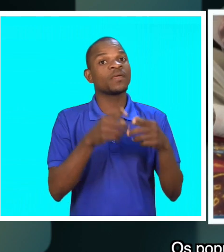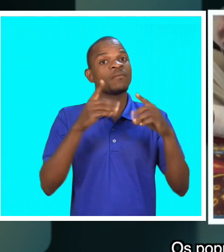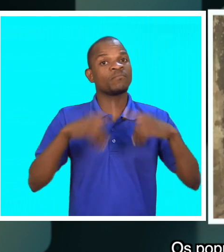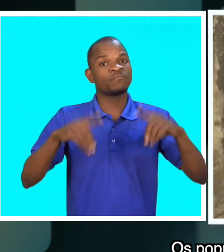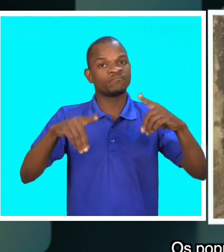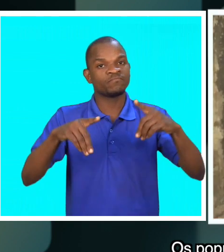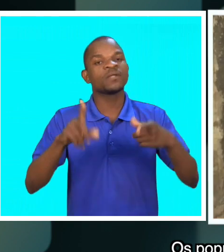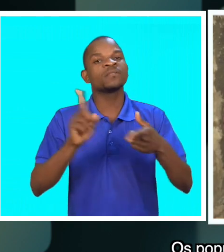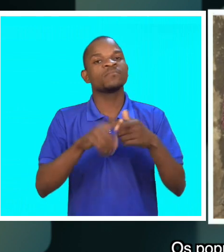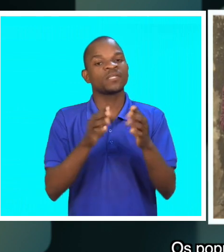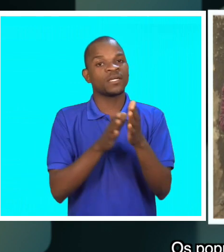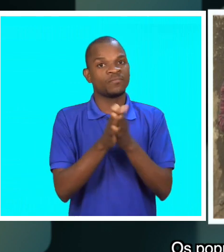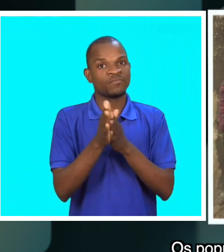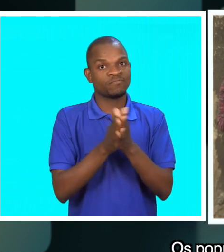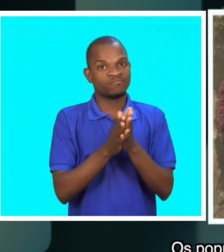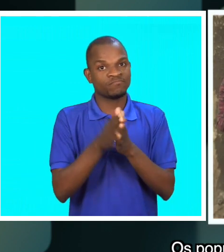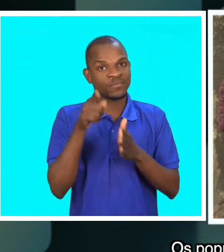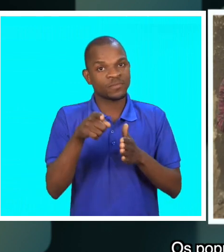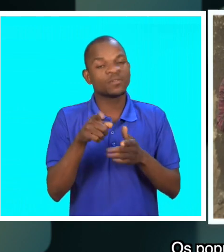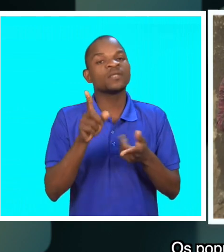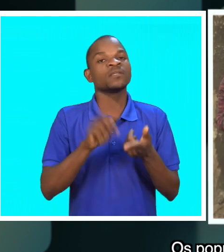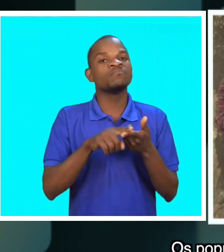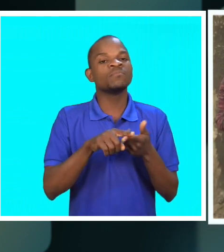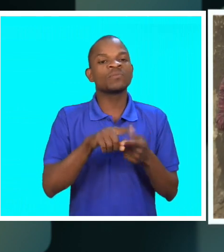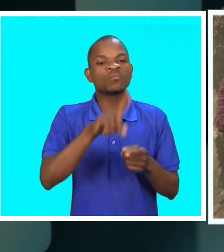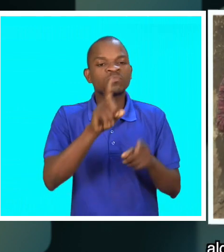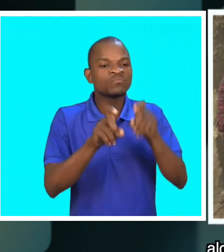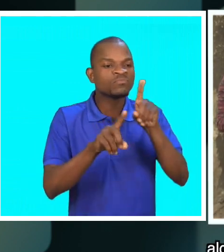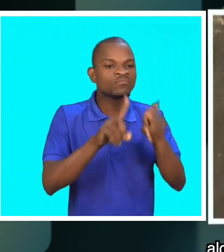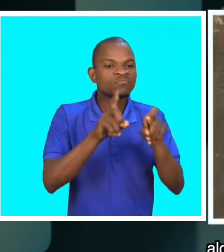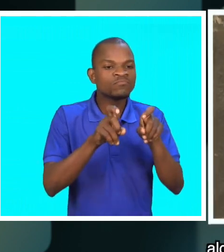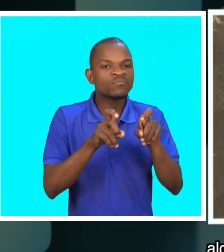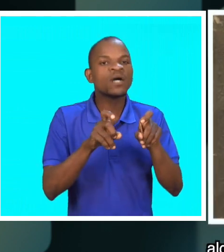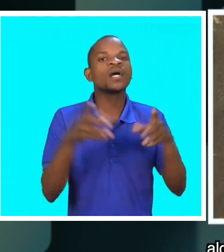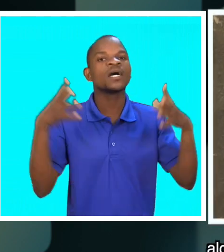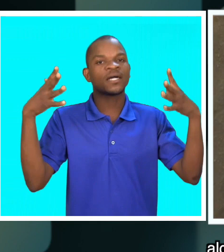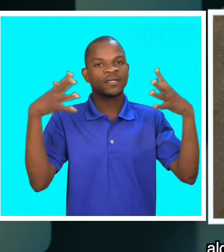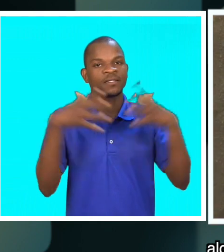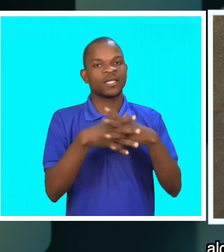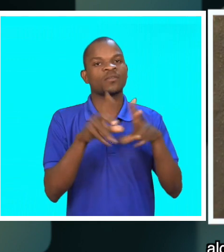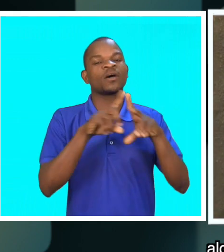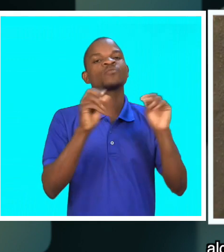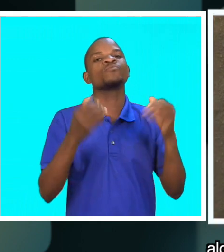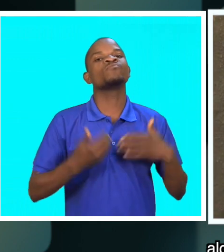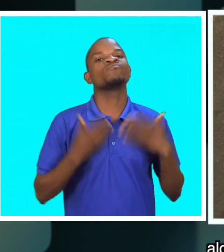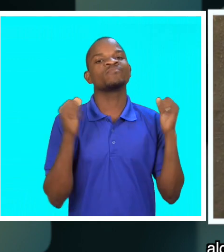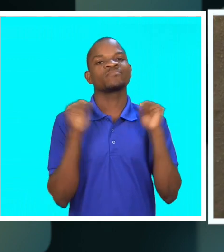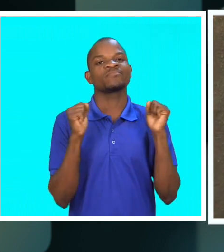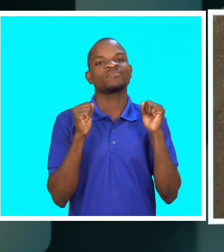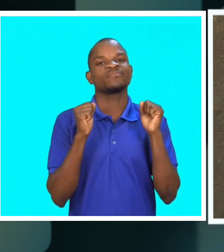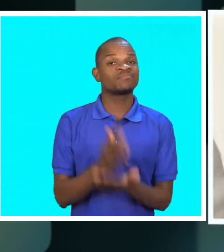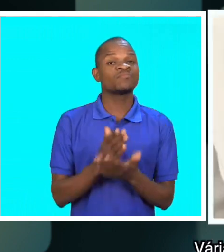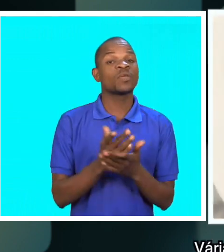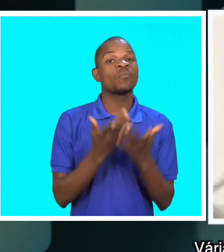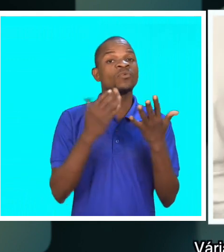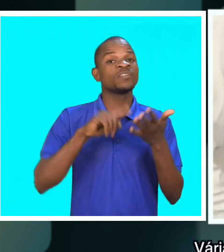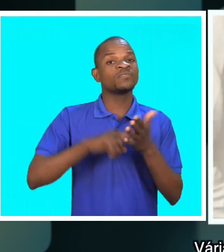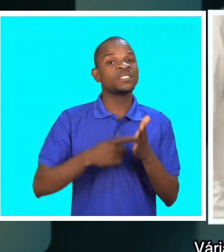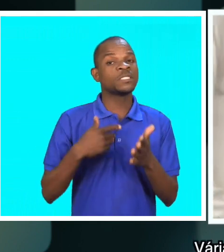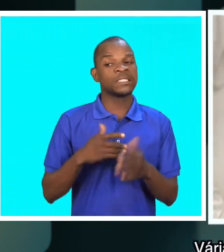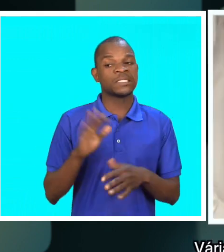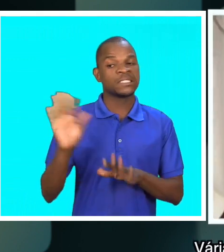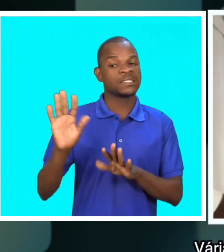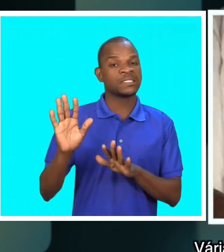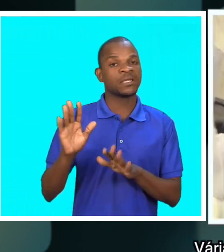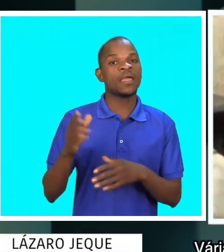populares aproveitaram o evento para esclarecer algumas dúvidas sobre saúde. Na verdade,